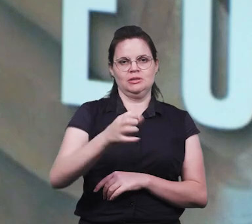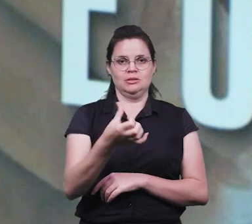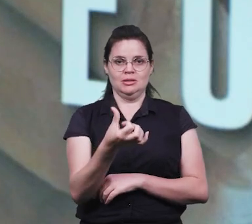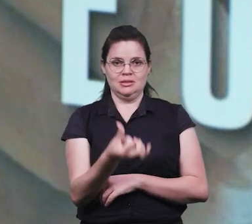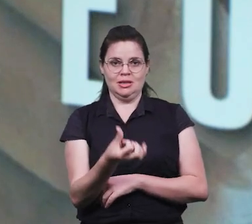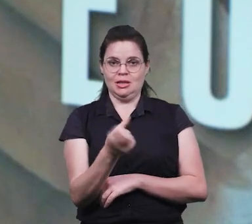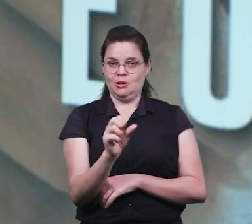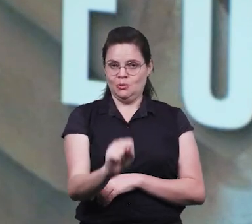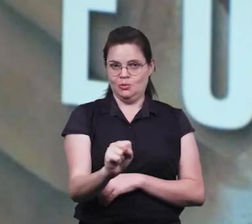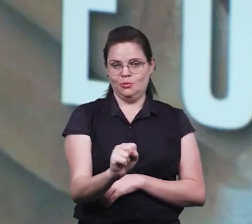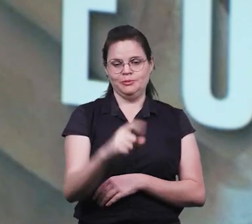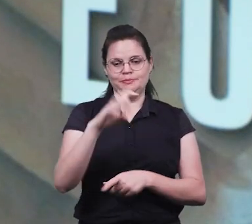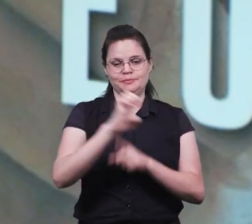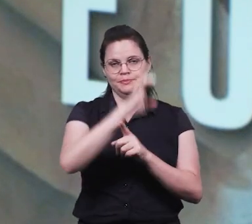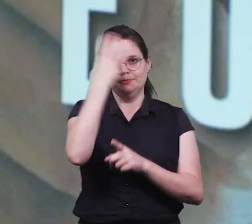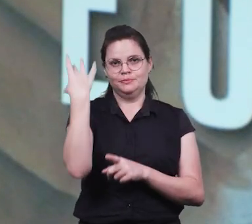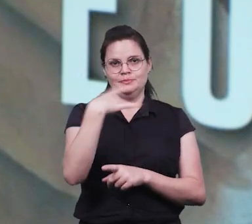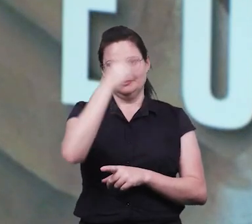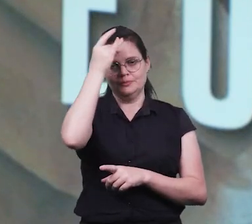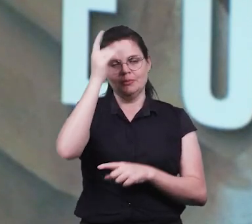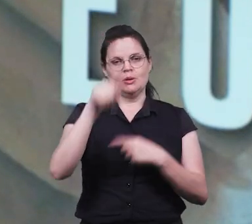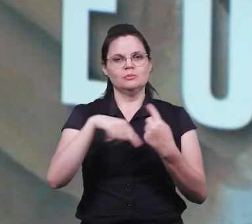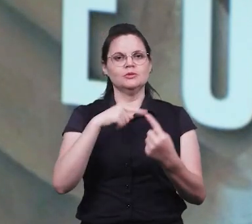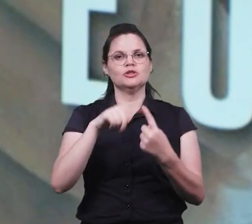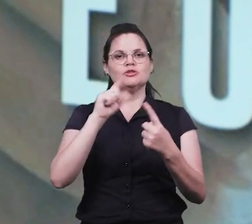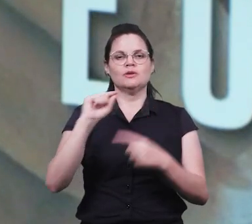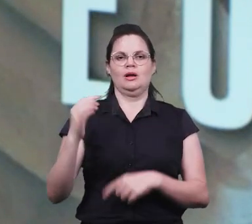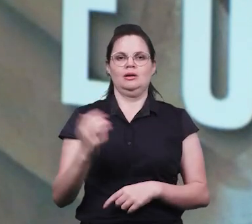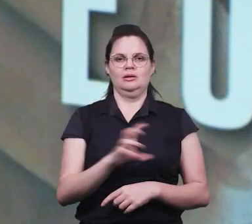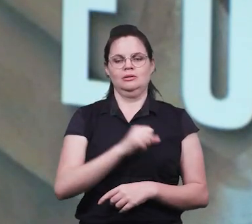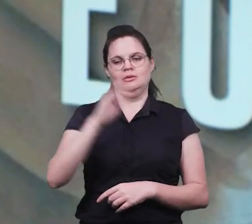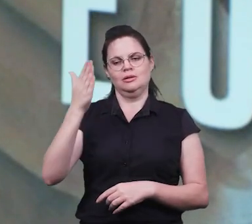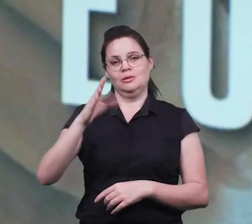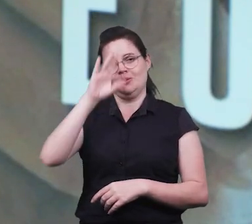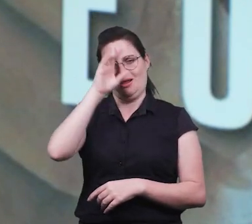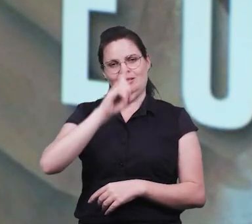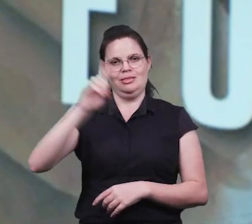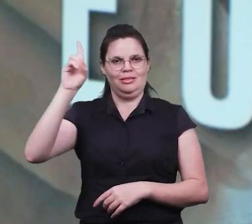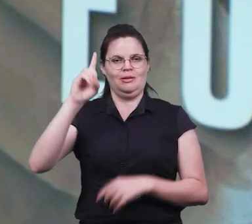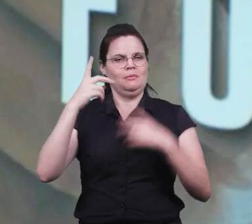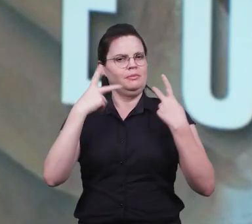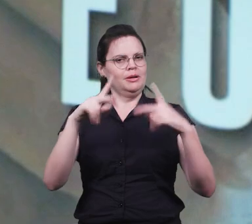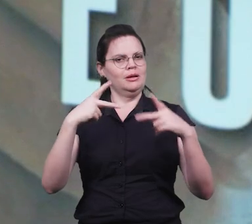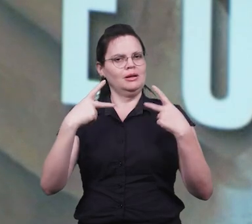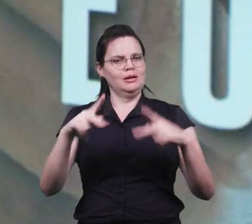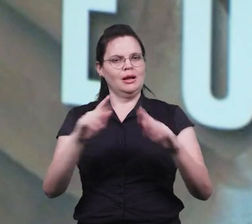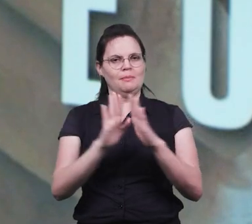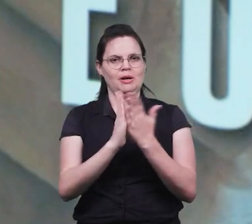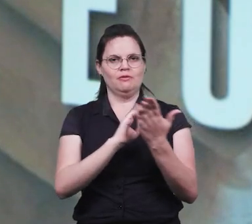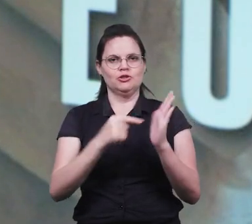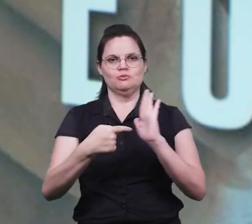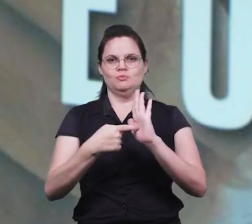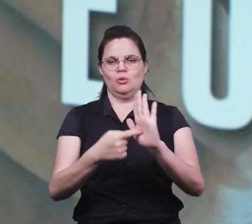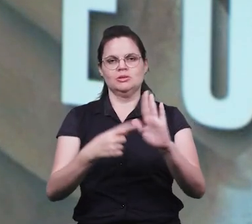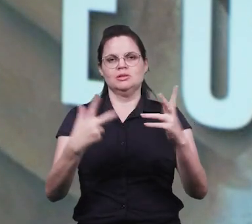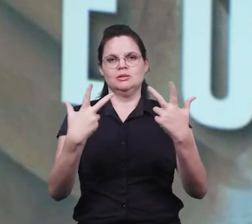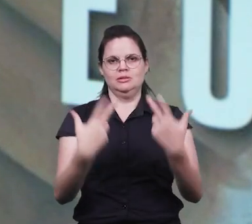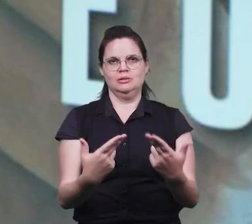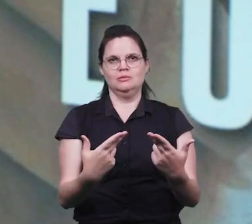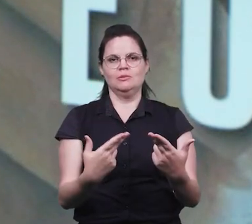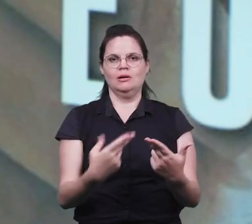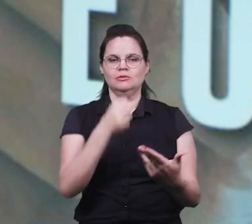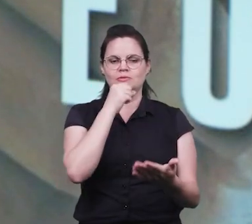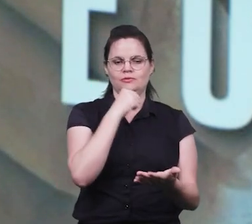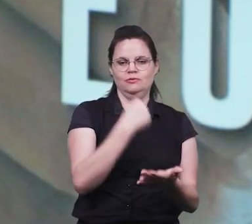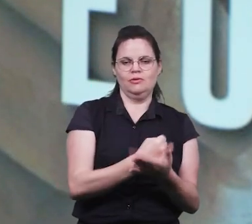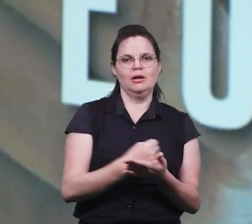Brasil, com o objetivo de adorar a Deus e pregar o Evangelho, conforme as Escrituras do Velho